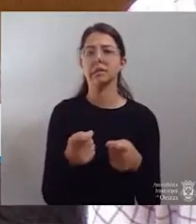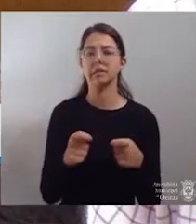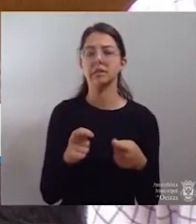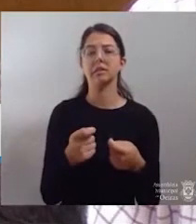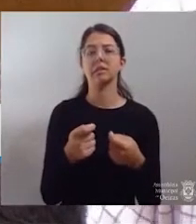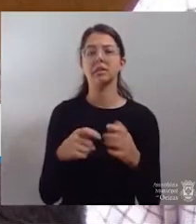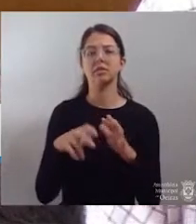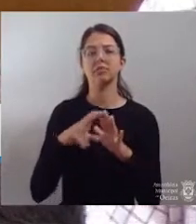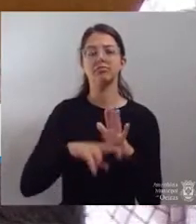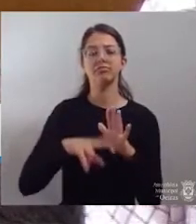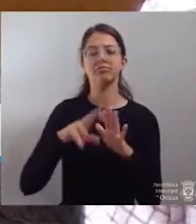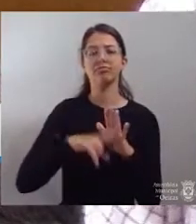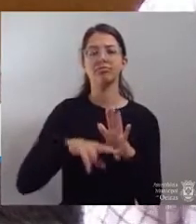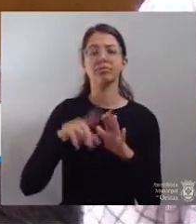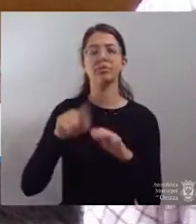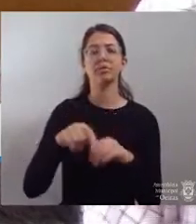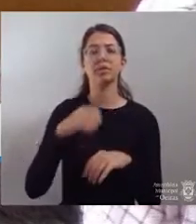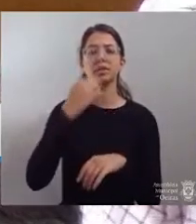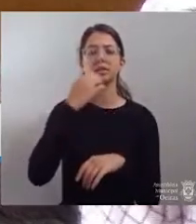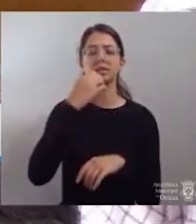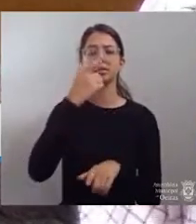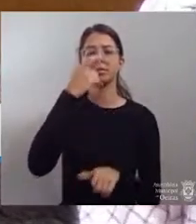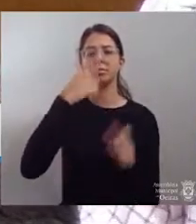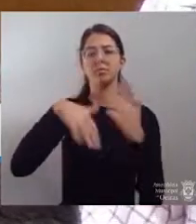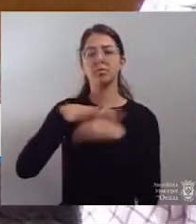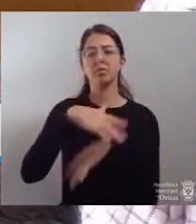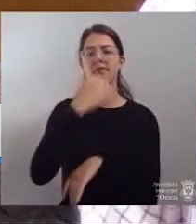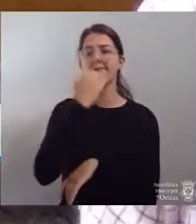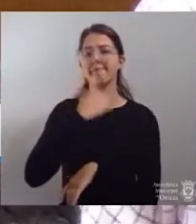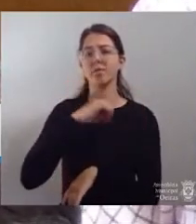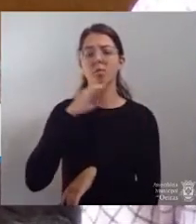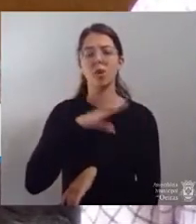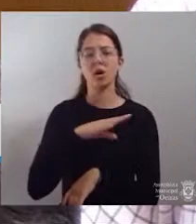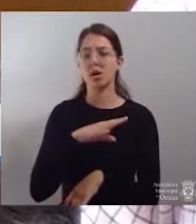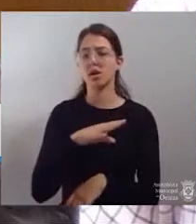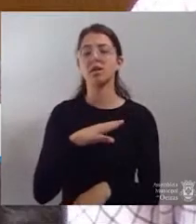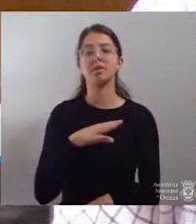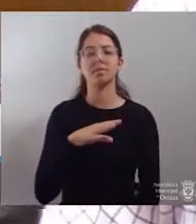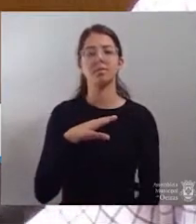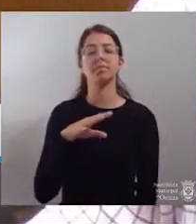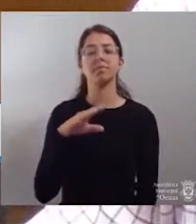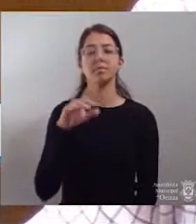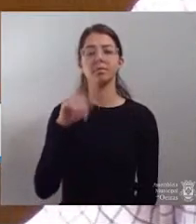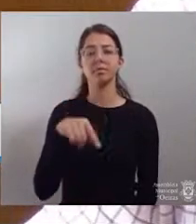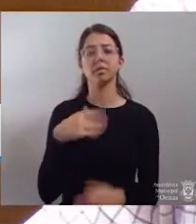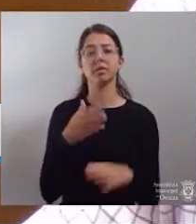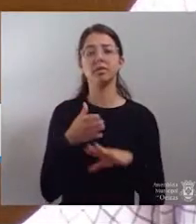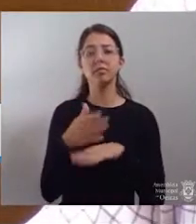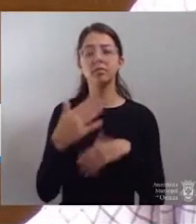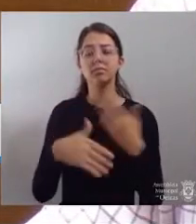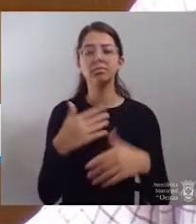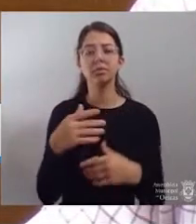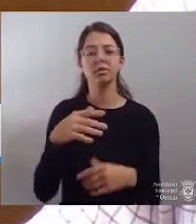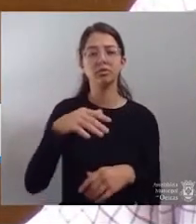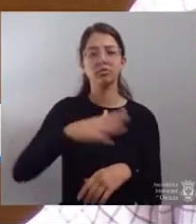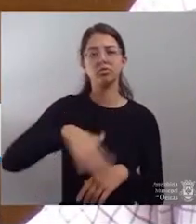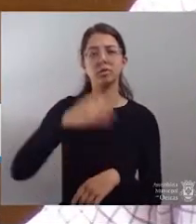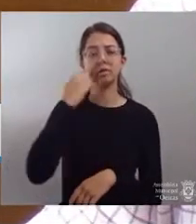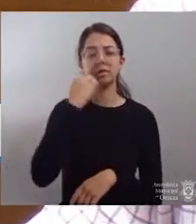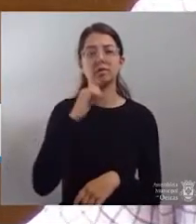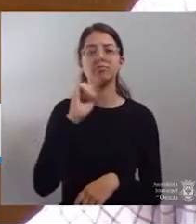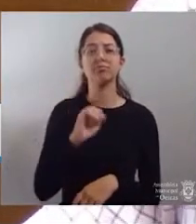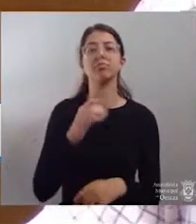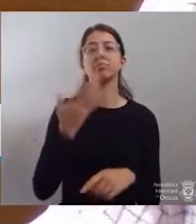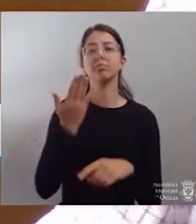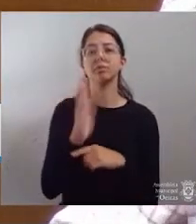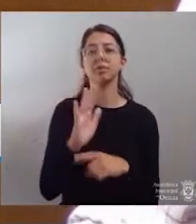o descontentamento da população. Salientamos a ausência de intervenção em zonas críticas, como é o da Fundo,